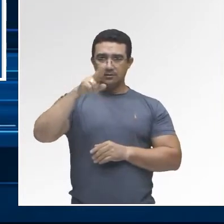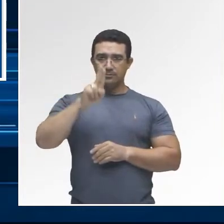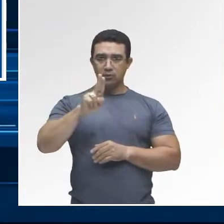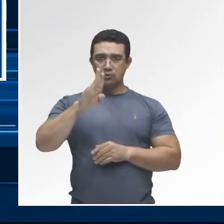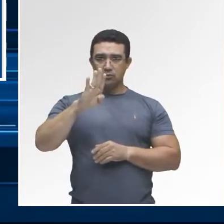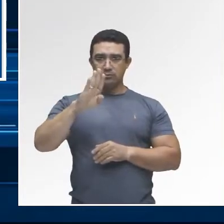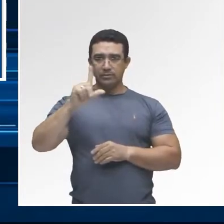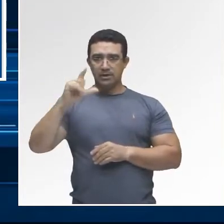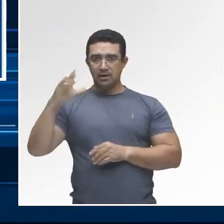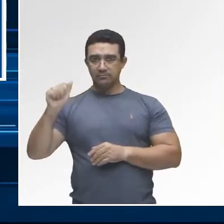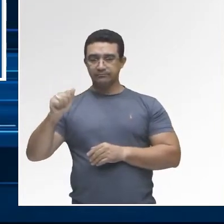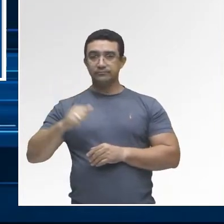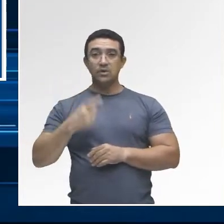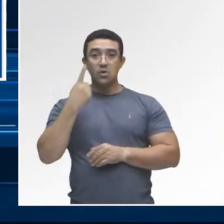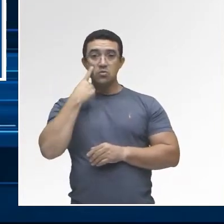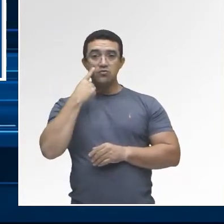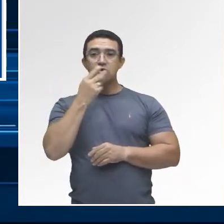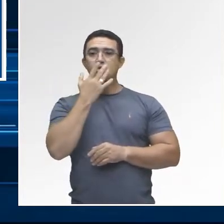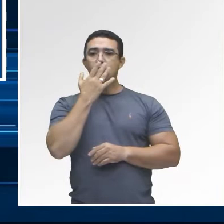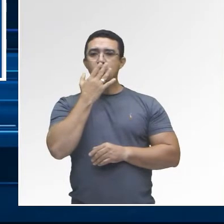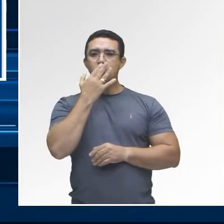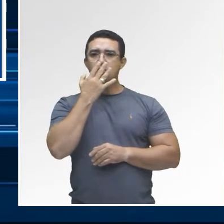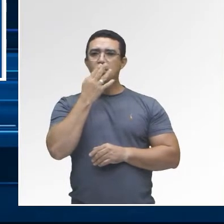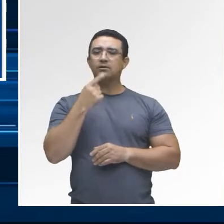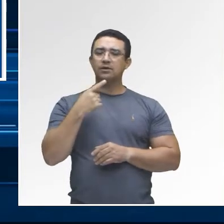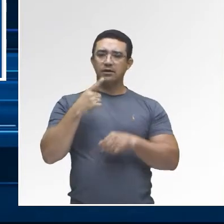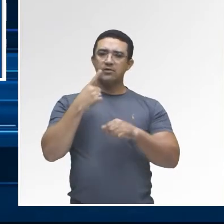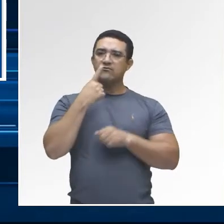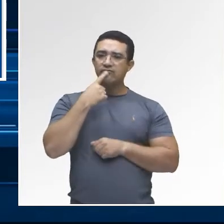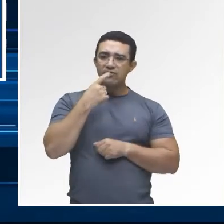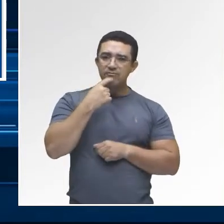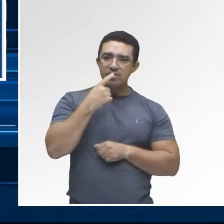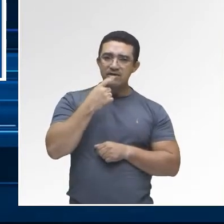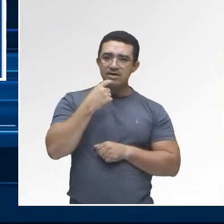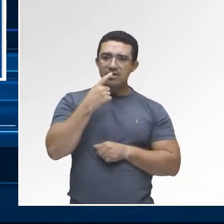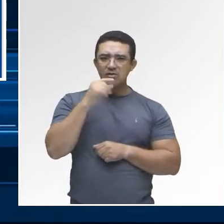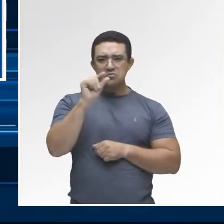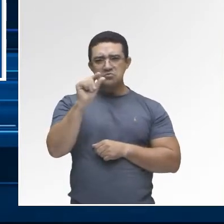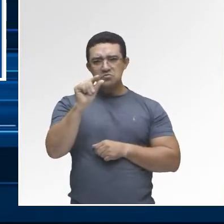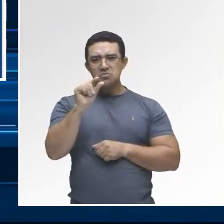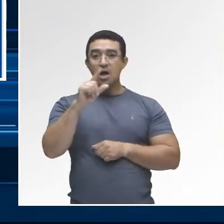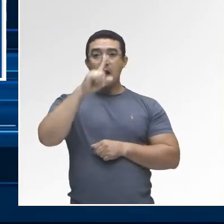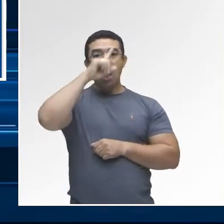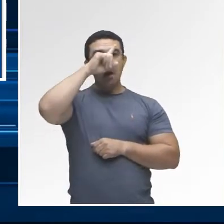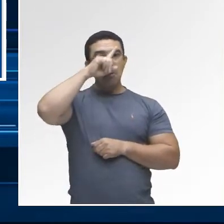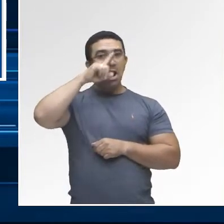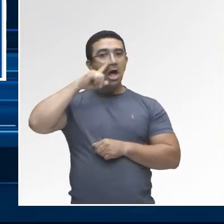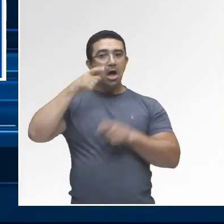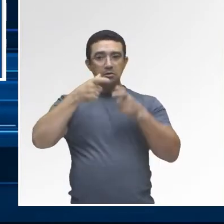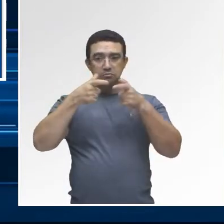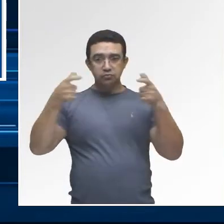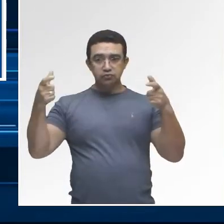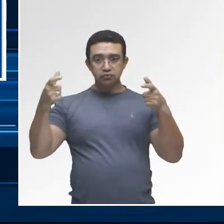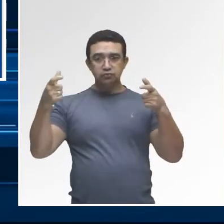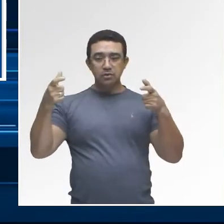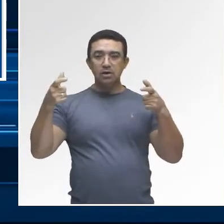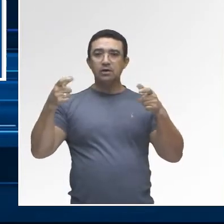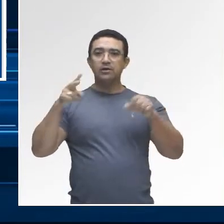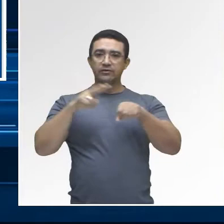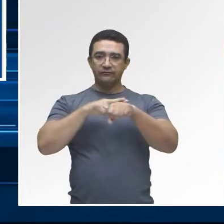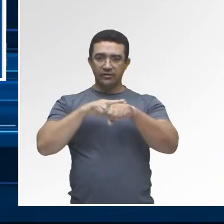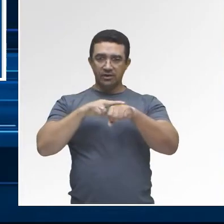aqui umas partezinhas em vermelho, ele tem uma grande parte em amarelo e tem partes